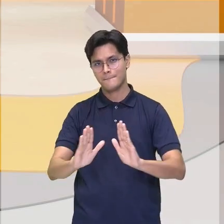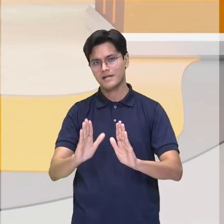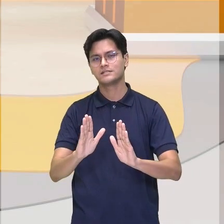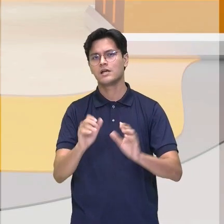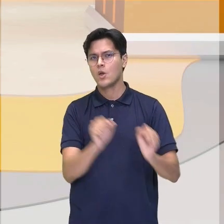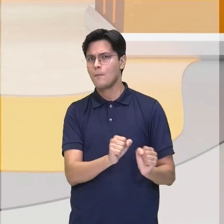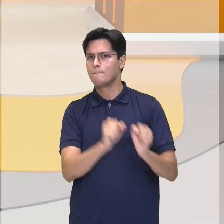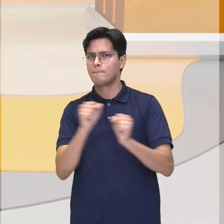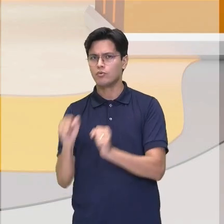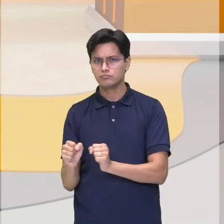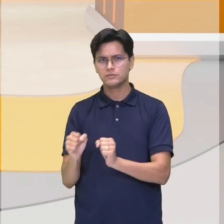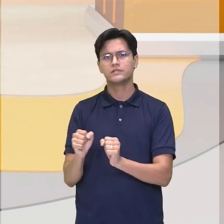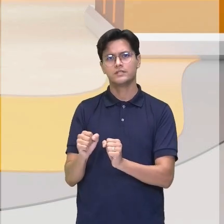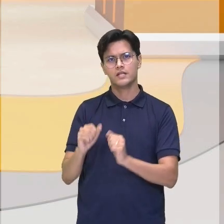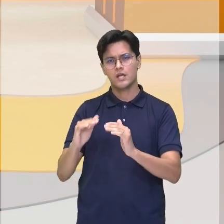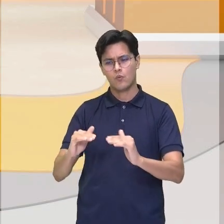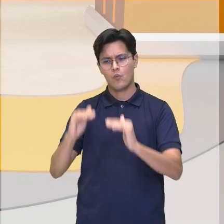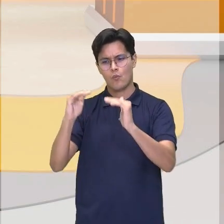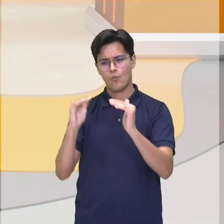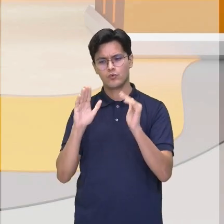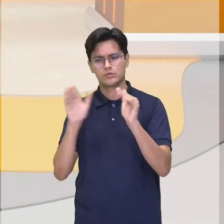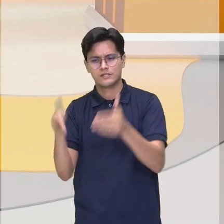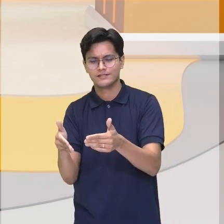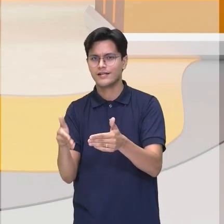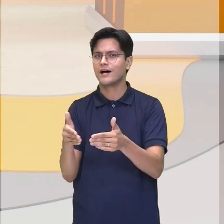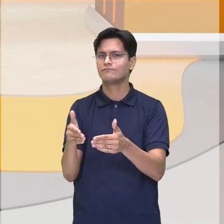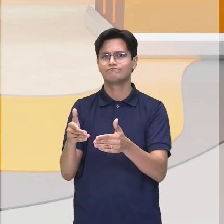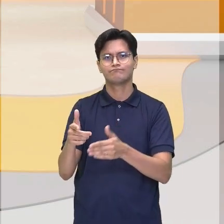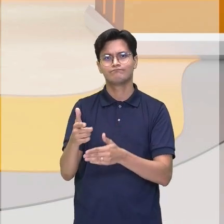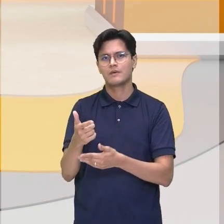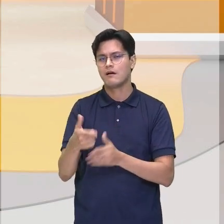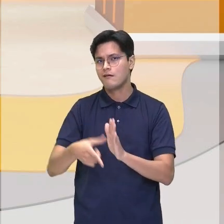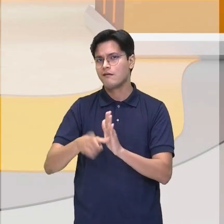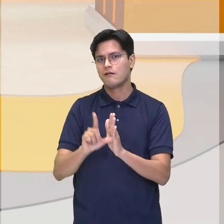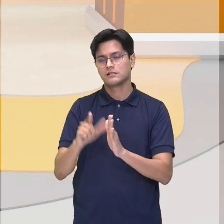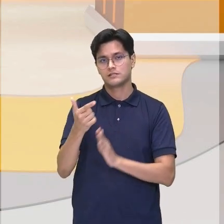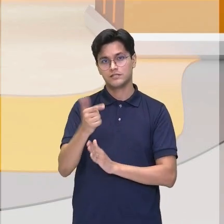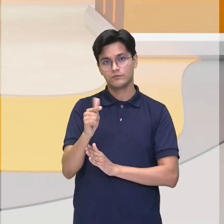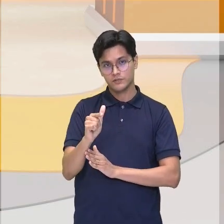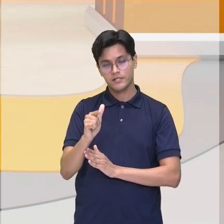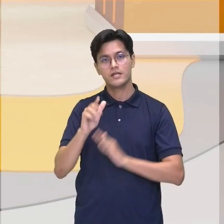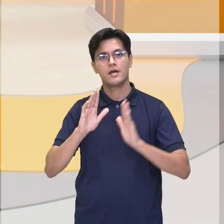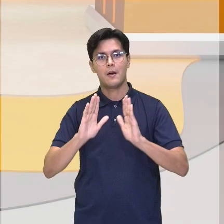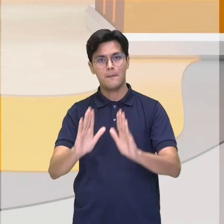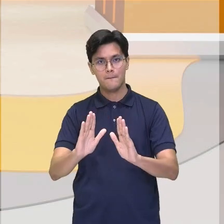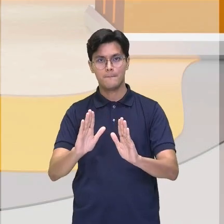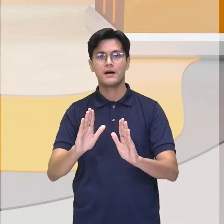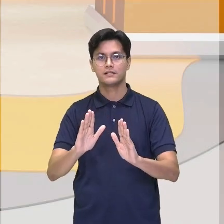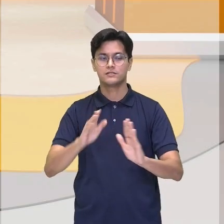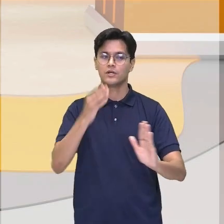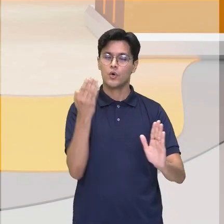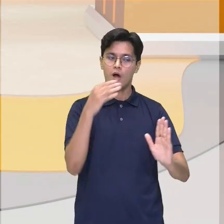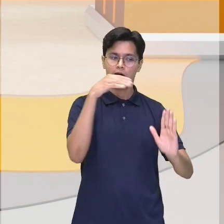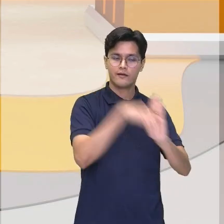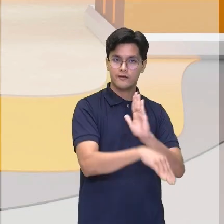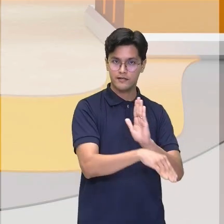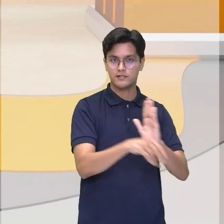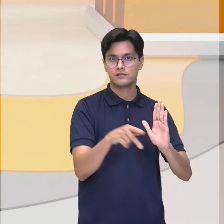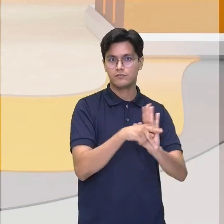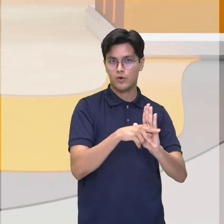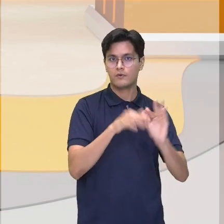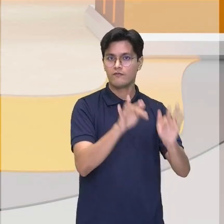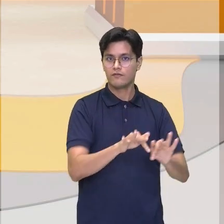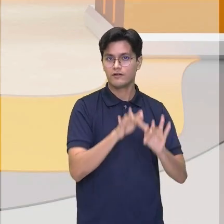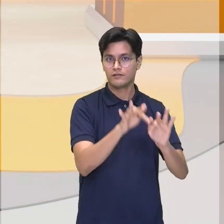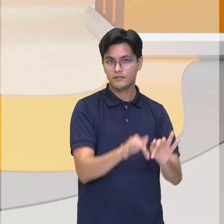uma concentração de poder. Então, com a crise do feudalismo, com a crise do sistema feudal, esses